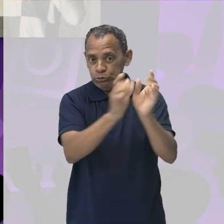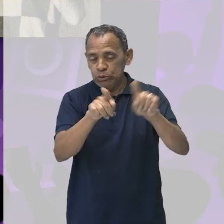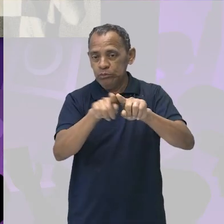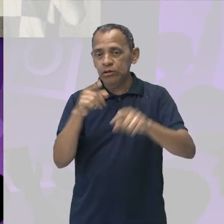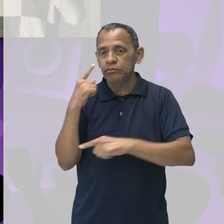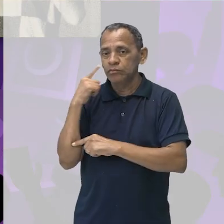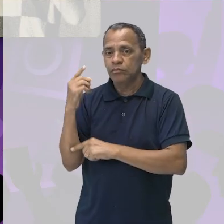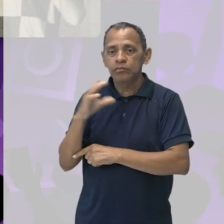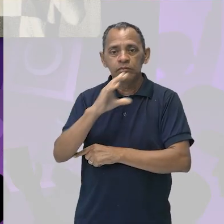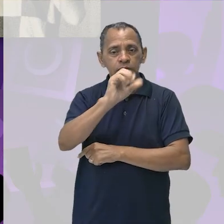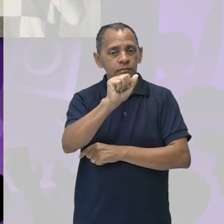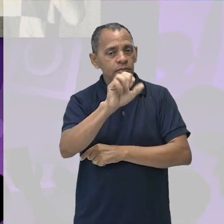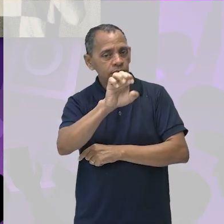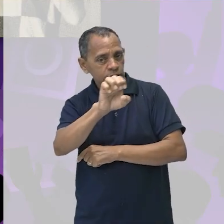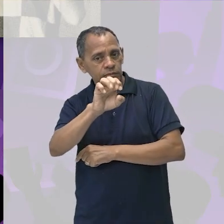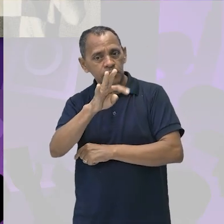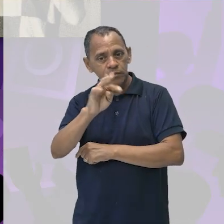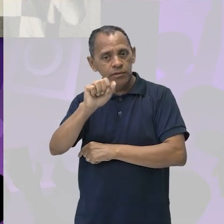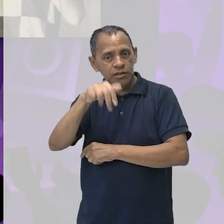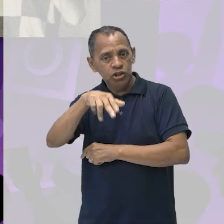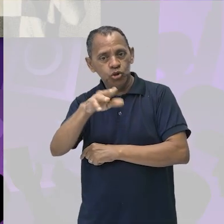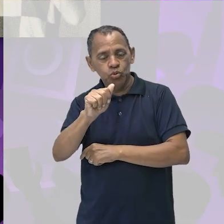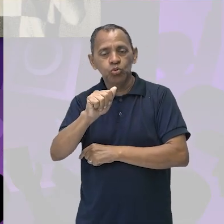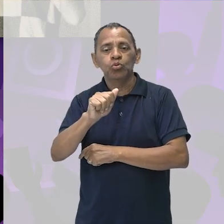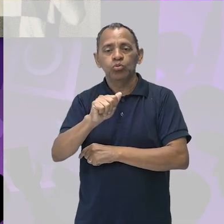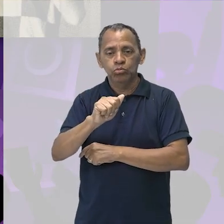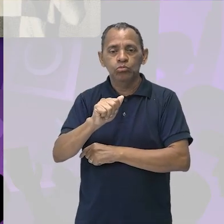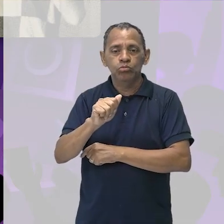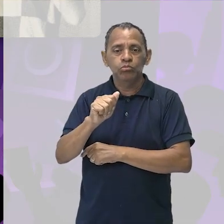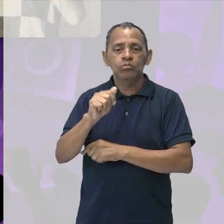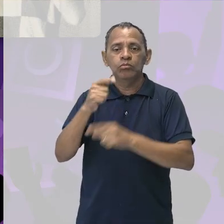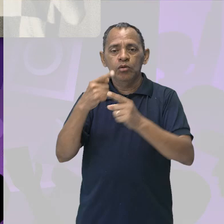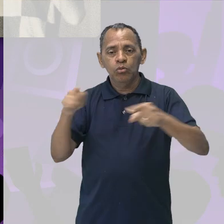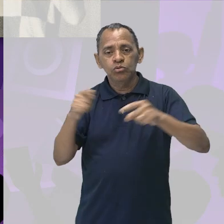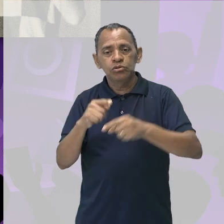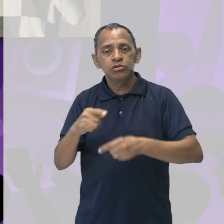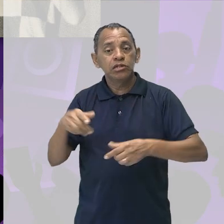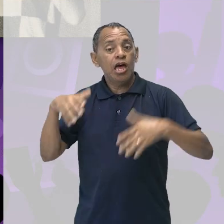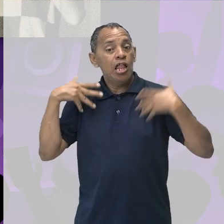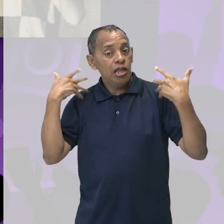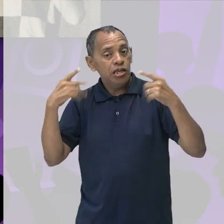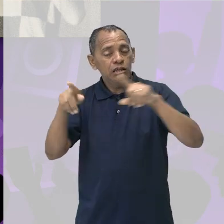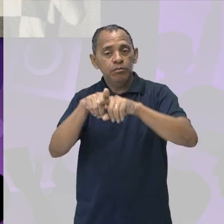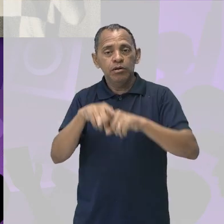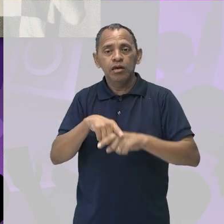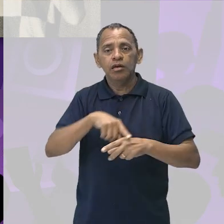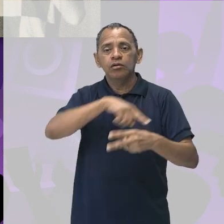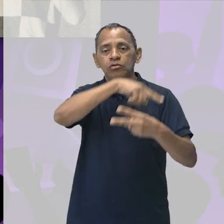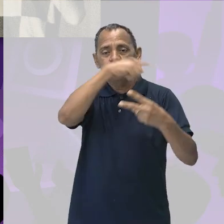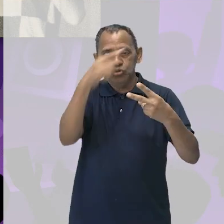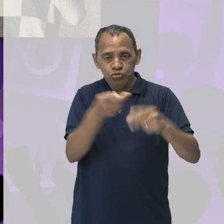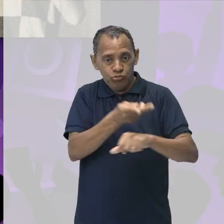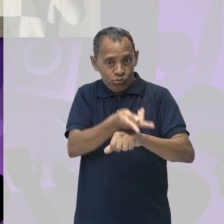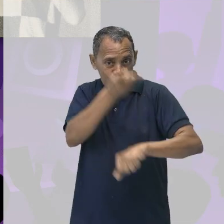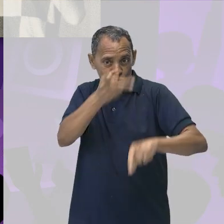Veloso, aí com a música Alegria, Alegria, que ele ficou no segundo lugar, no terceiro festival de música